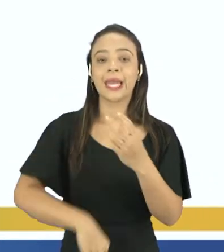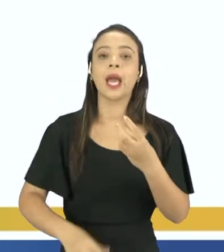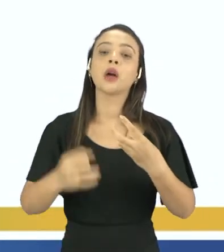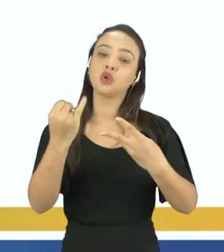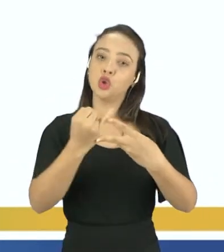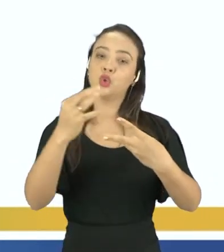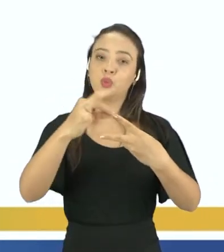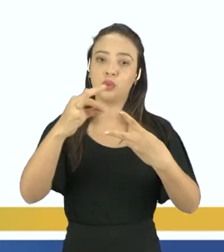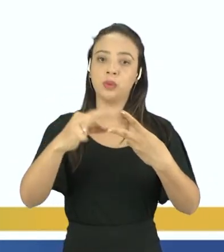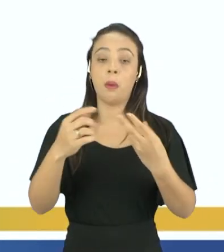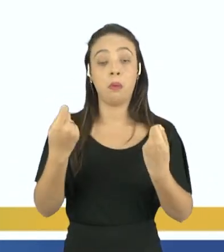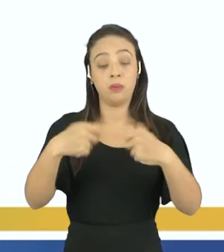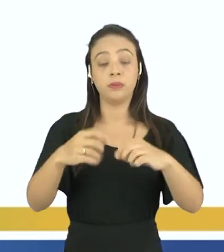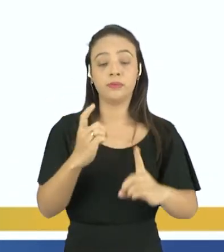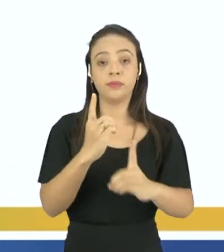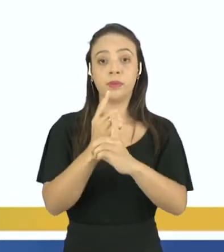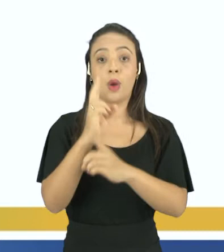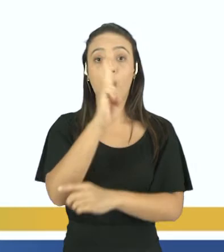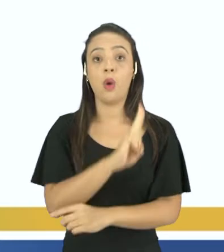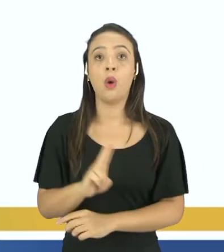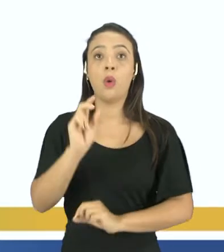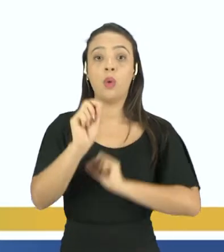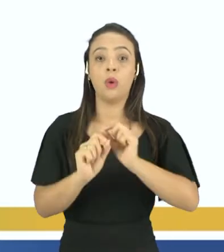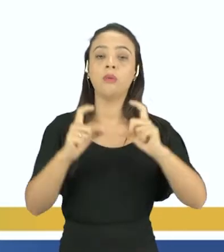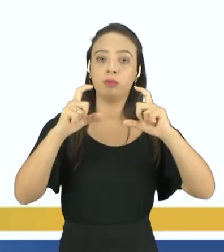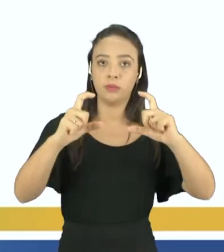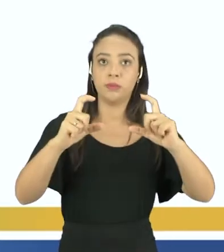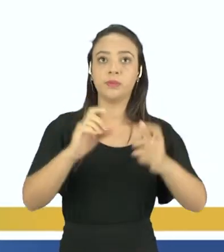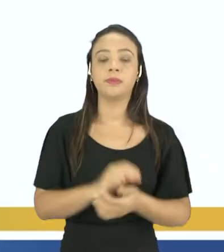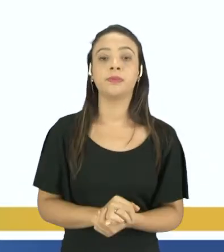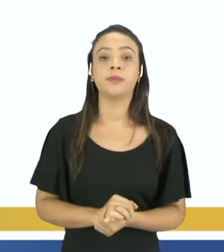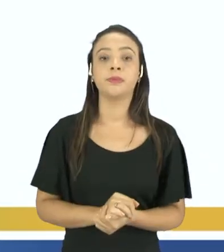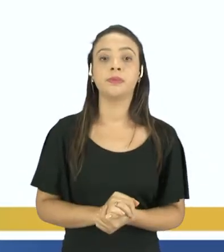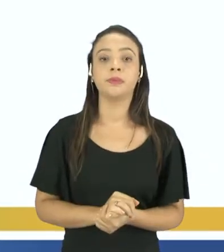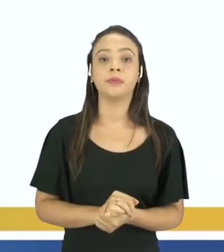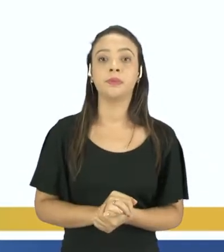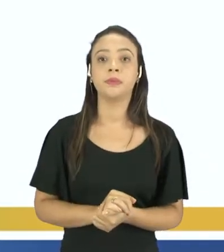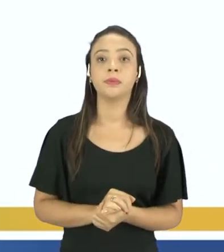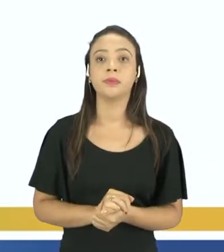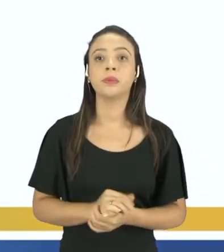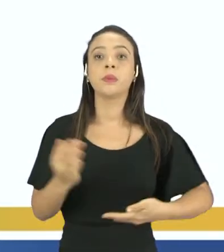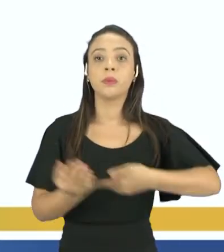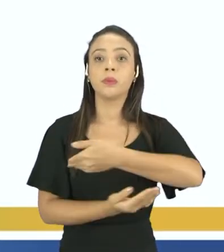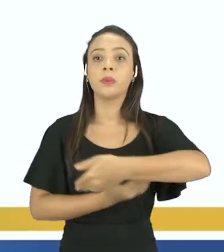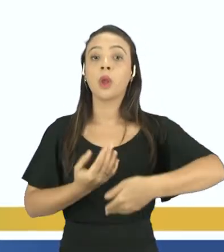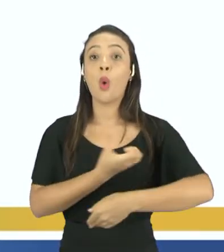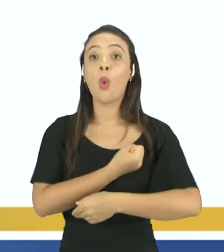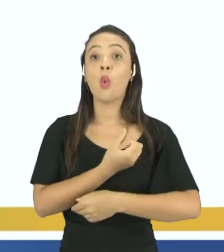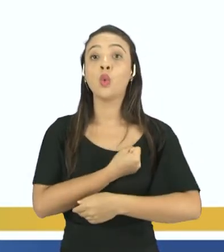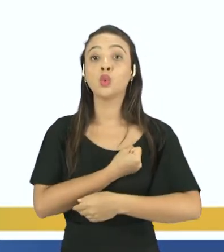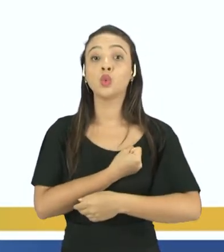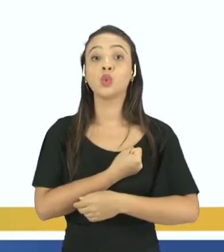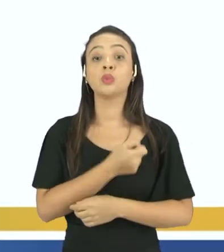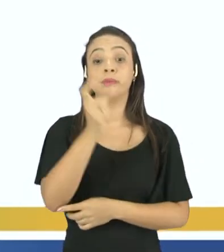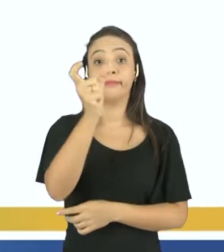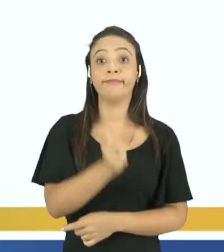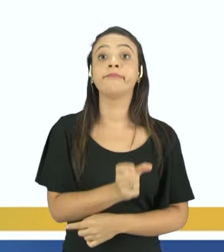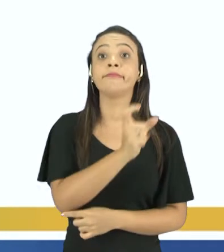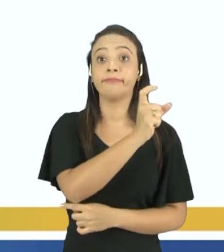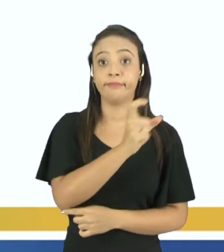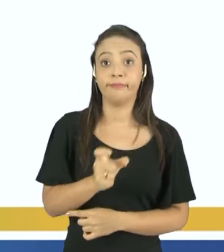polígono ele pode ser obtido a partir da seguinte expressão nós vamos relacionar e o número de diagonais